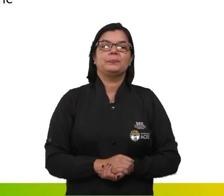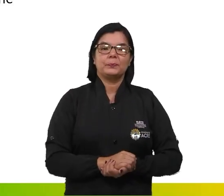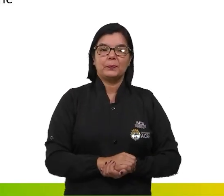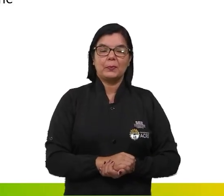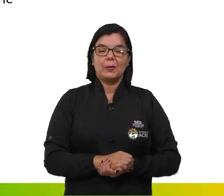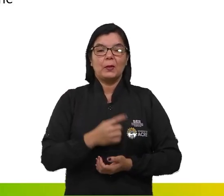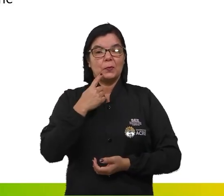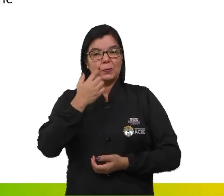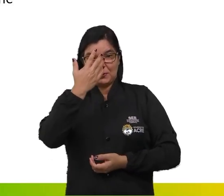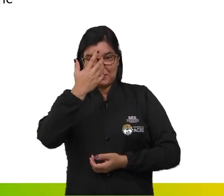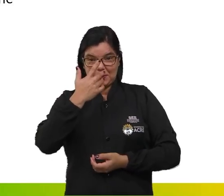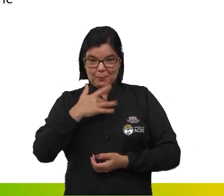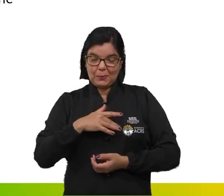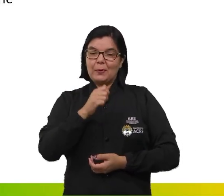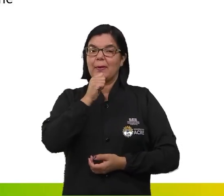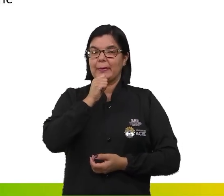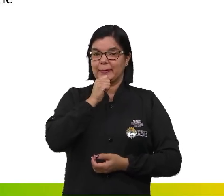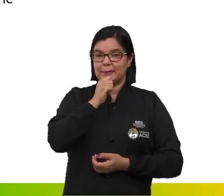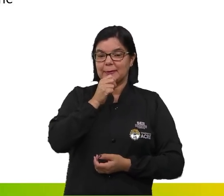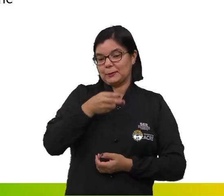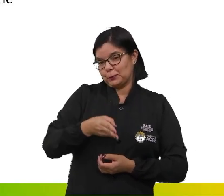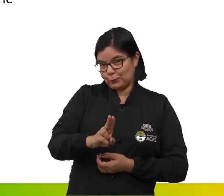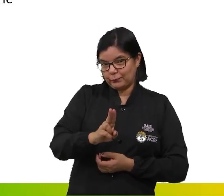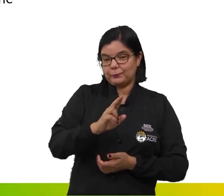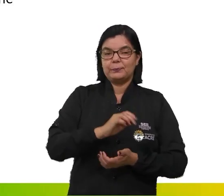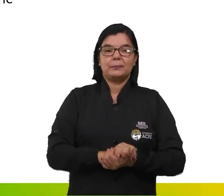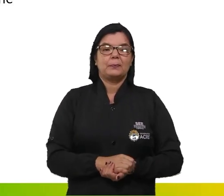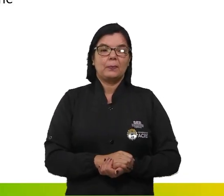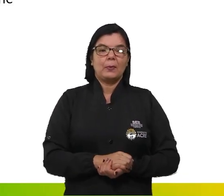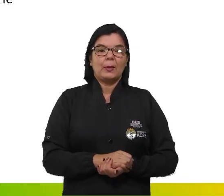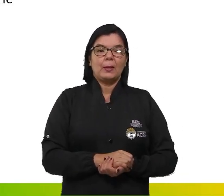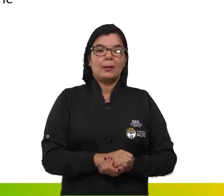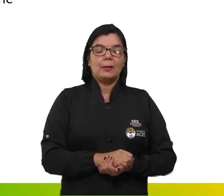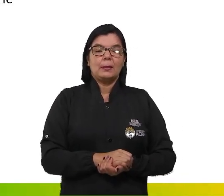falar quando eu era pequeno, porque continuo pequeno ainda.